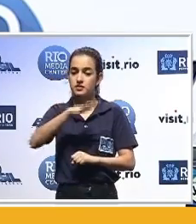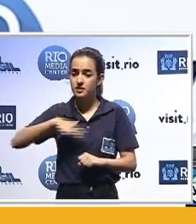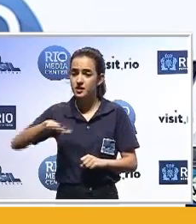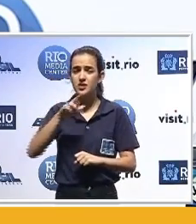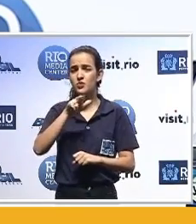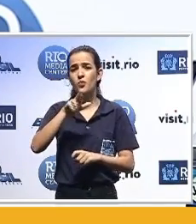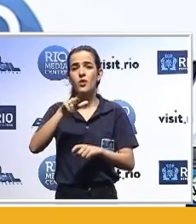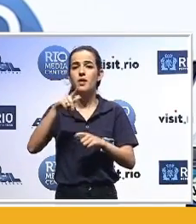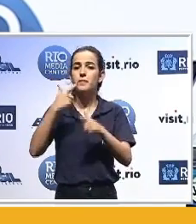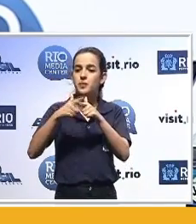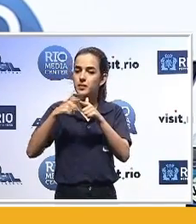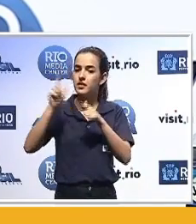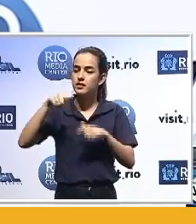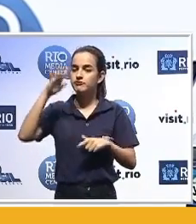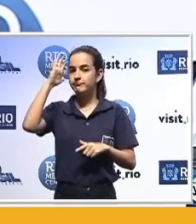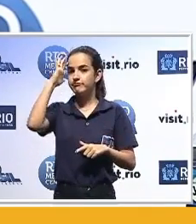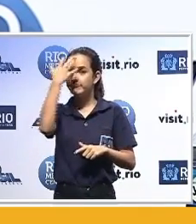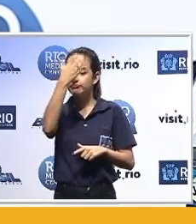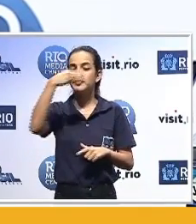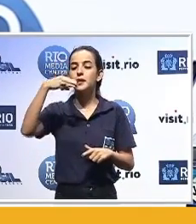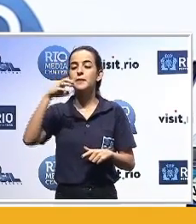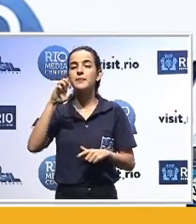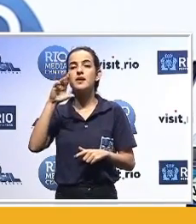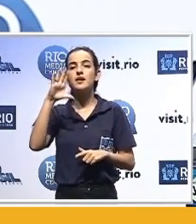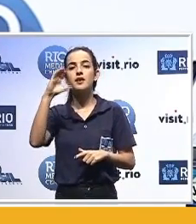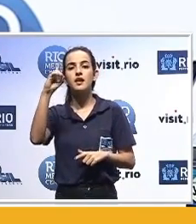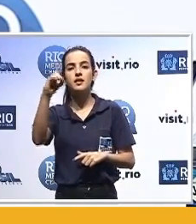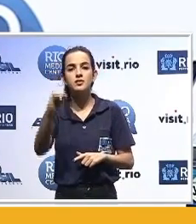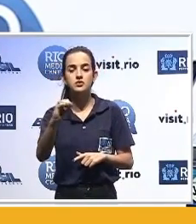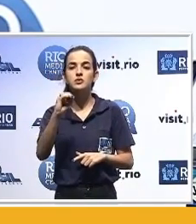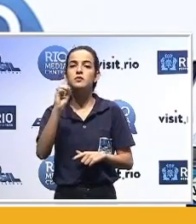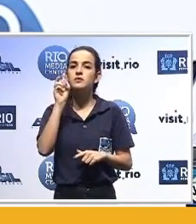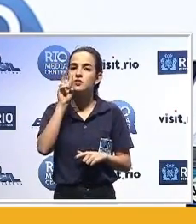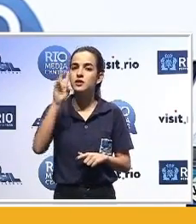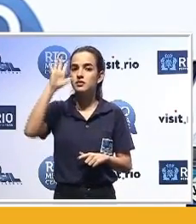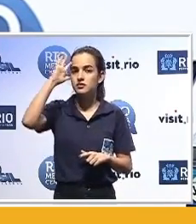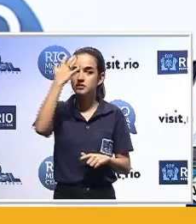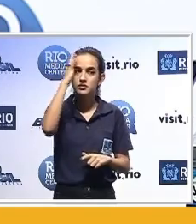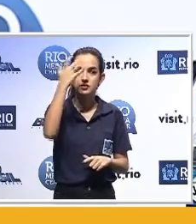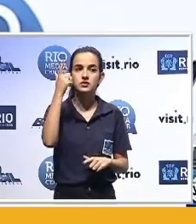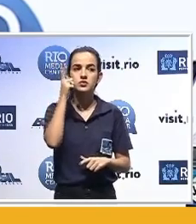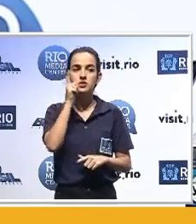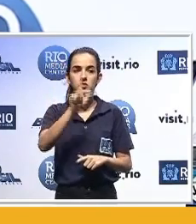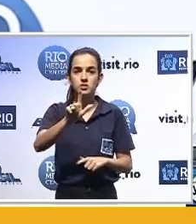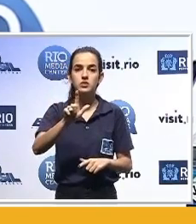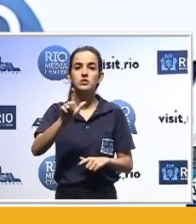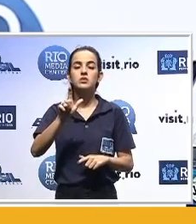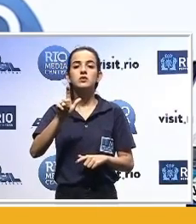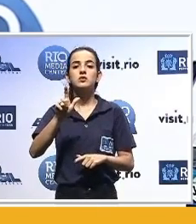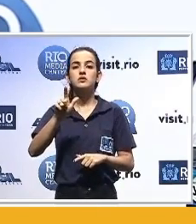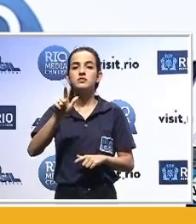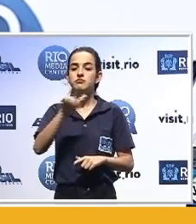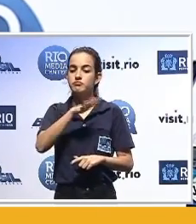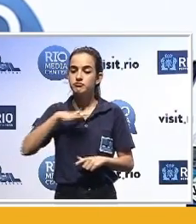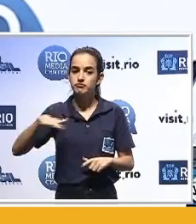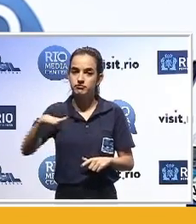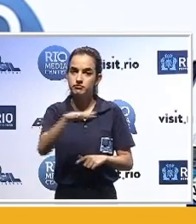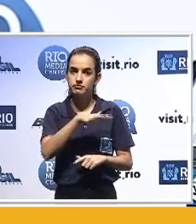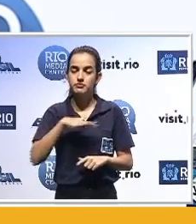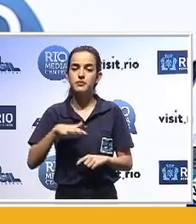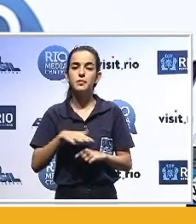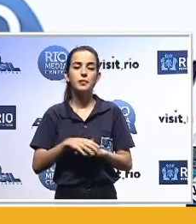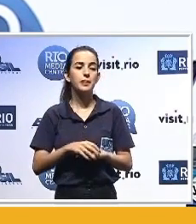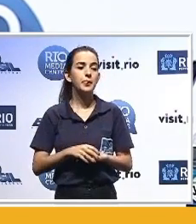problema. Nós criamos condições, o mercado atende. E com os percentuais que nós temos de pessoas nessas condições,